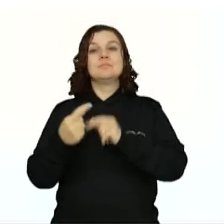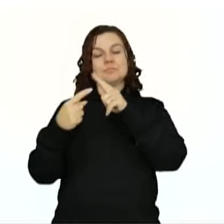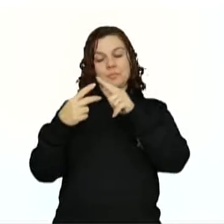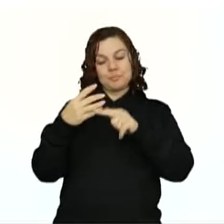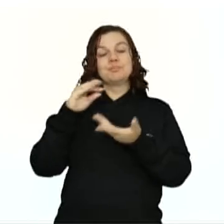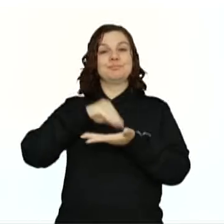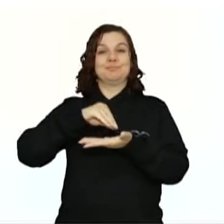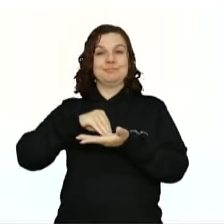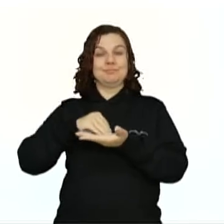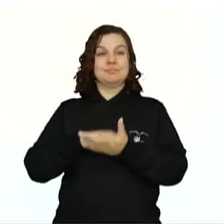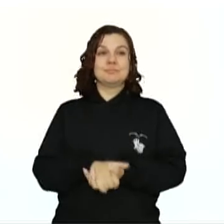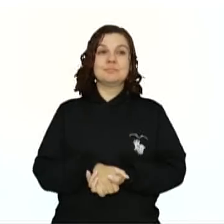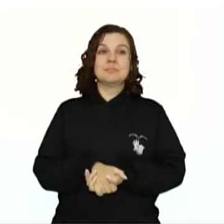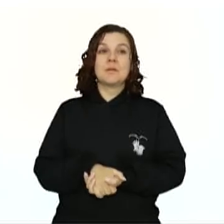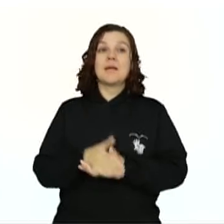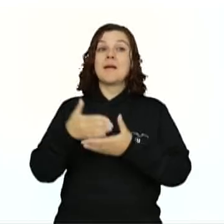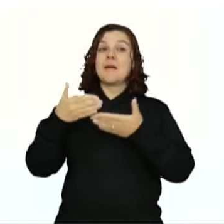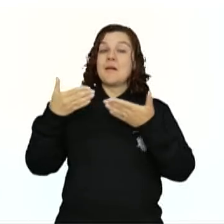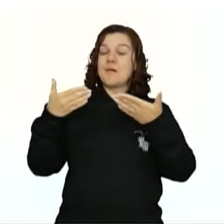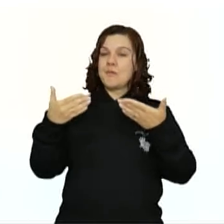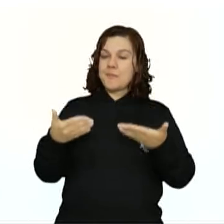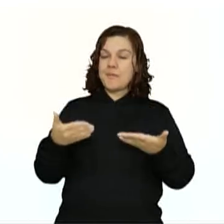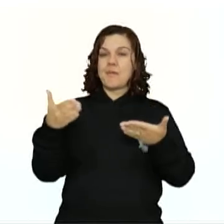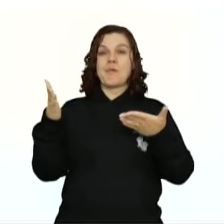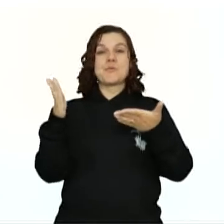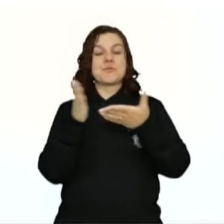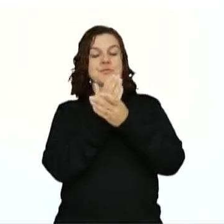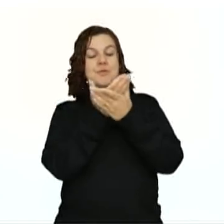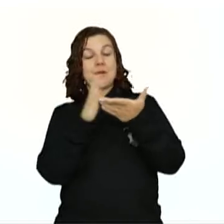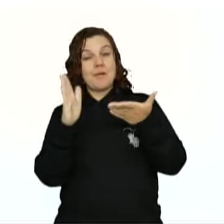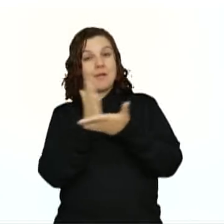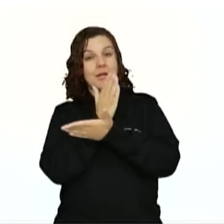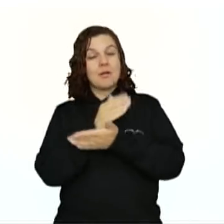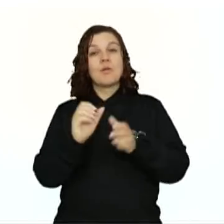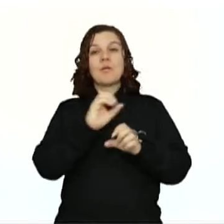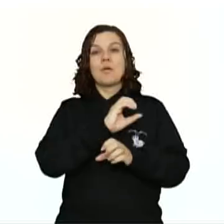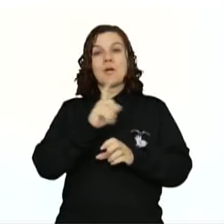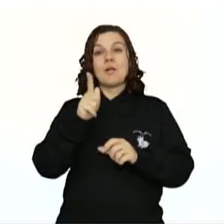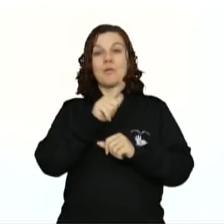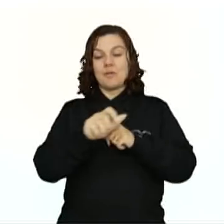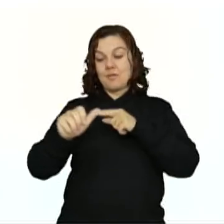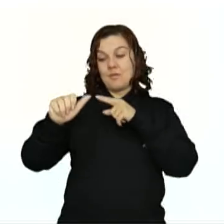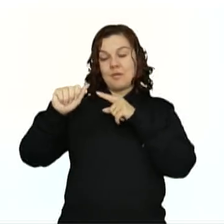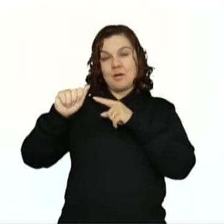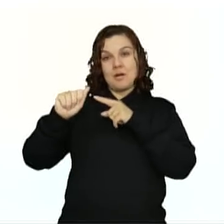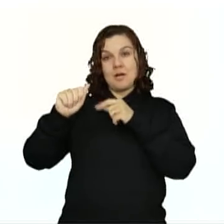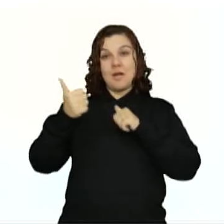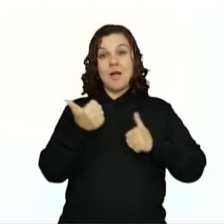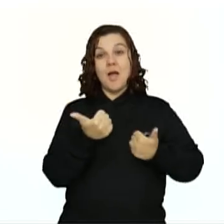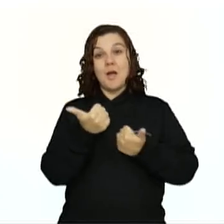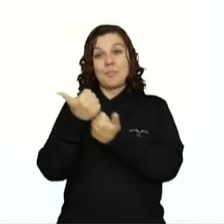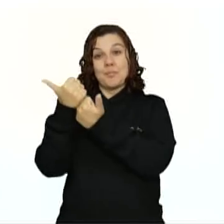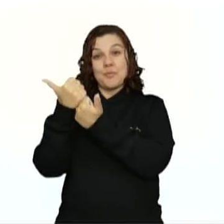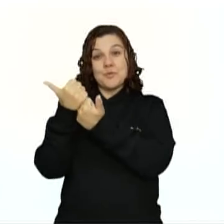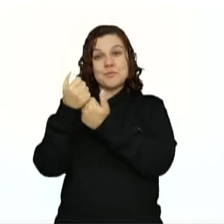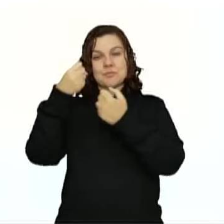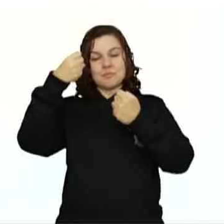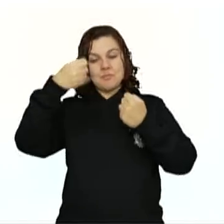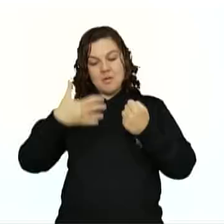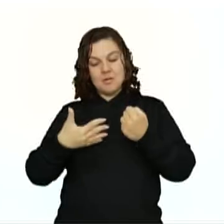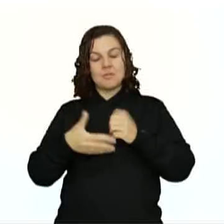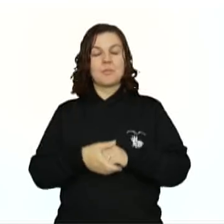incolor, insuficiente. Classificamos, então, na letra A como aposto